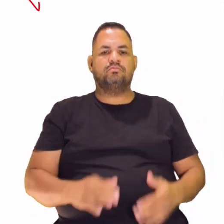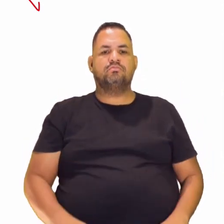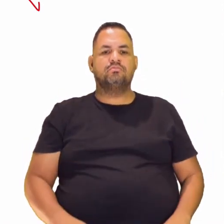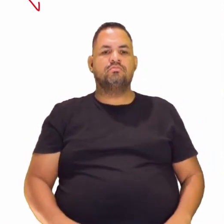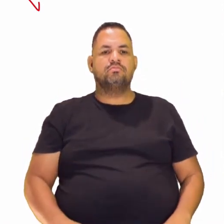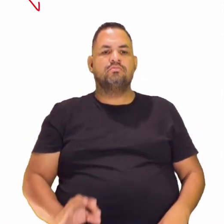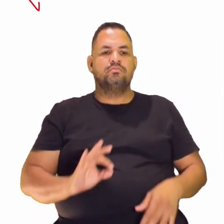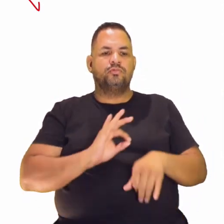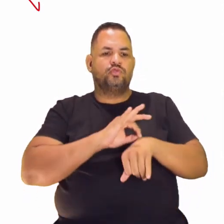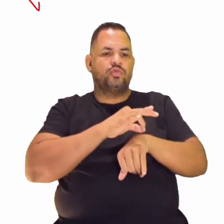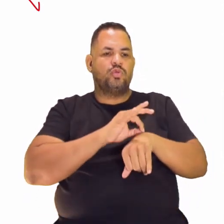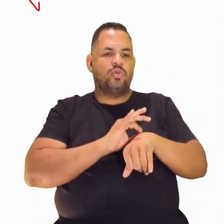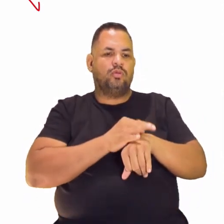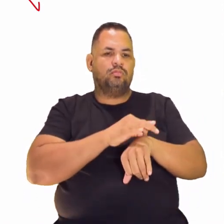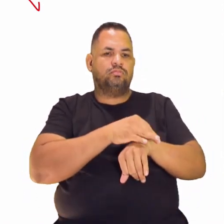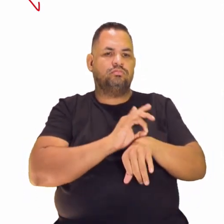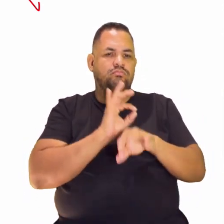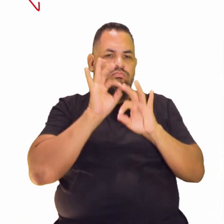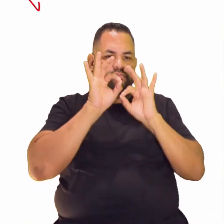Biojoias, né?